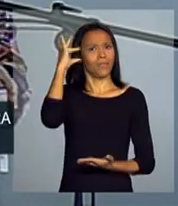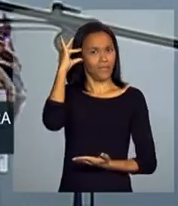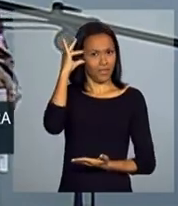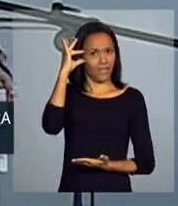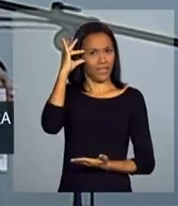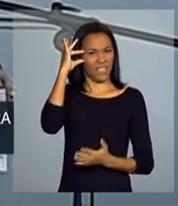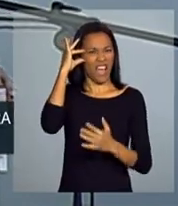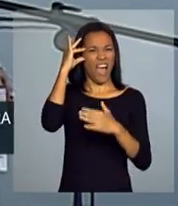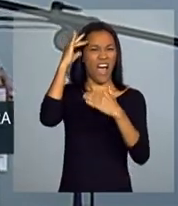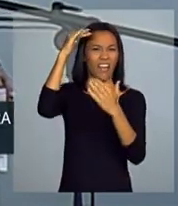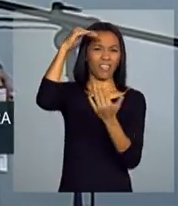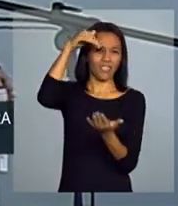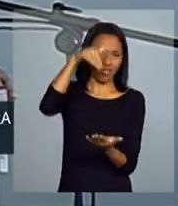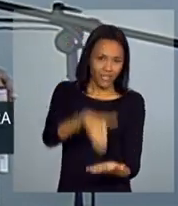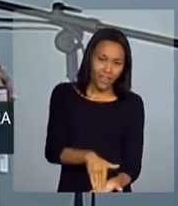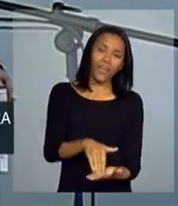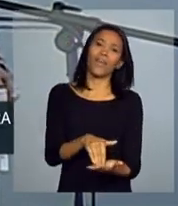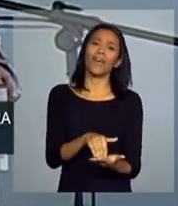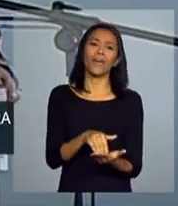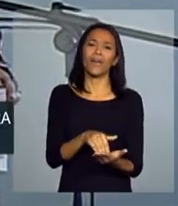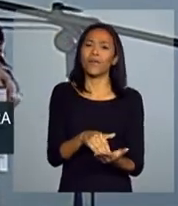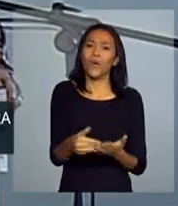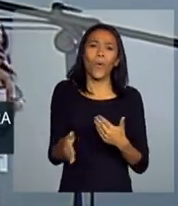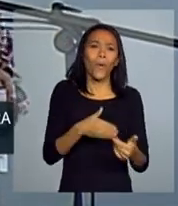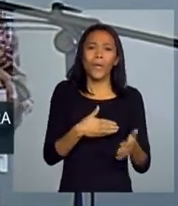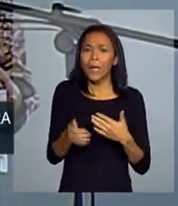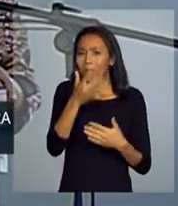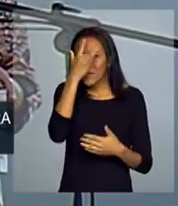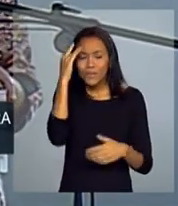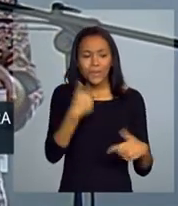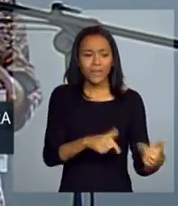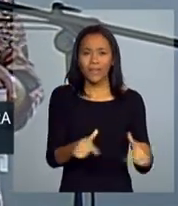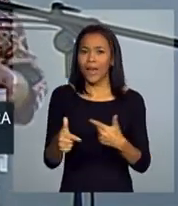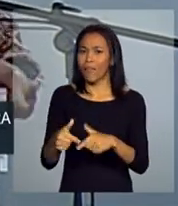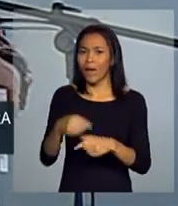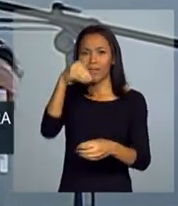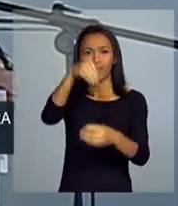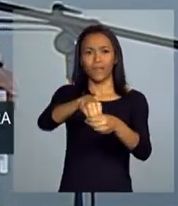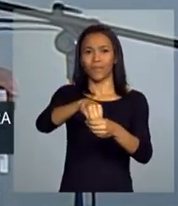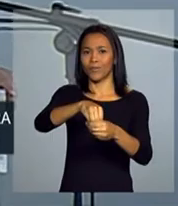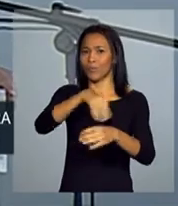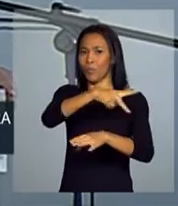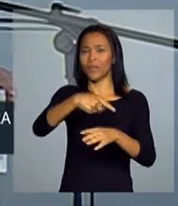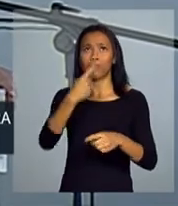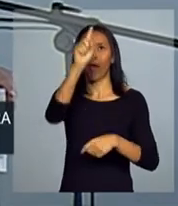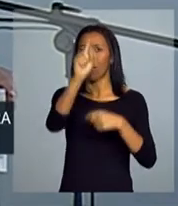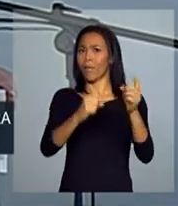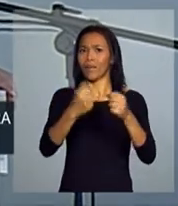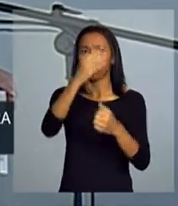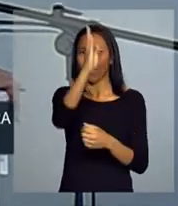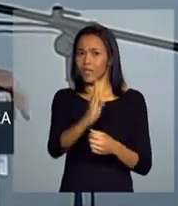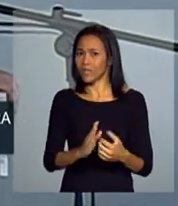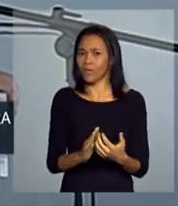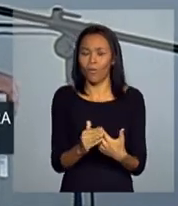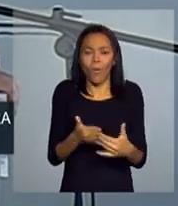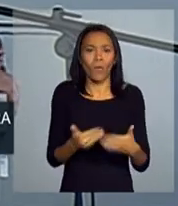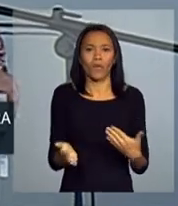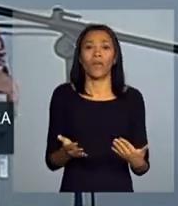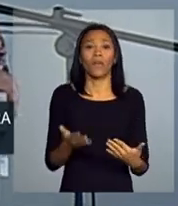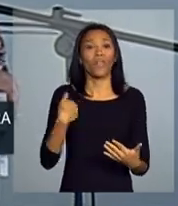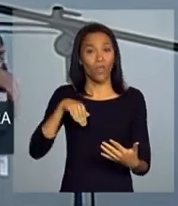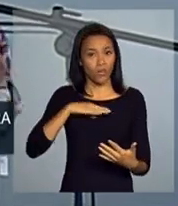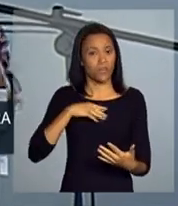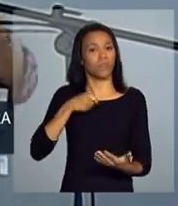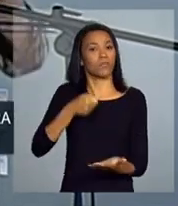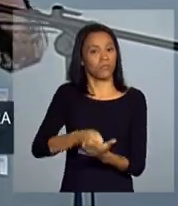ao trabalhador de qualquer recanto desse país, nós temos obrigação de